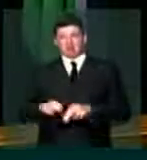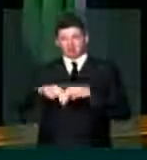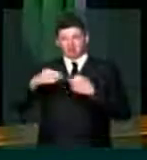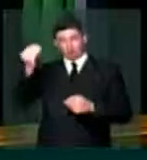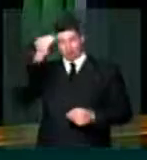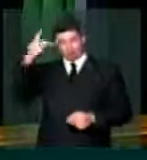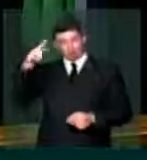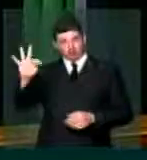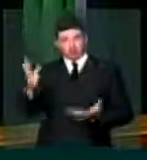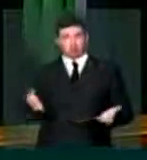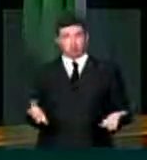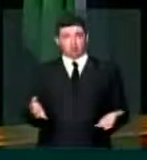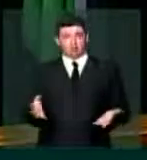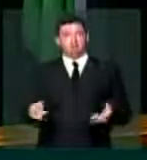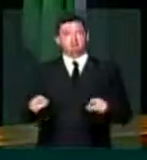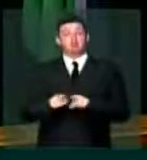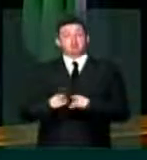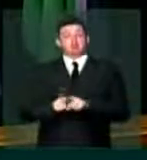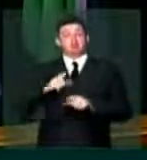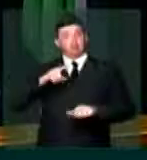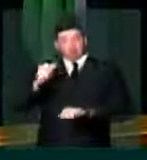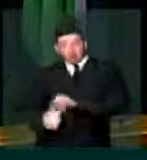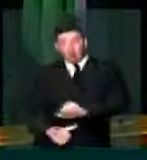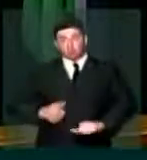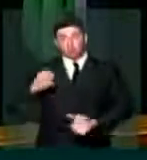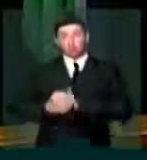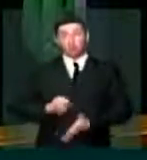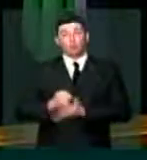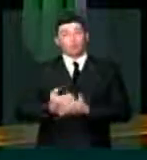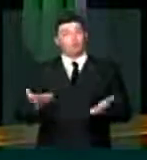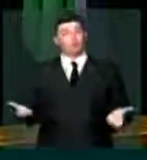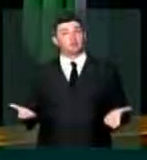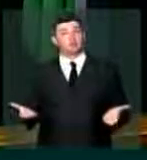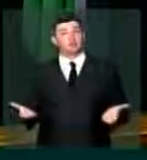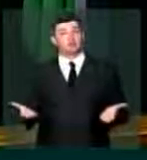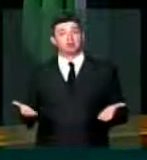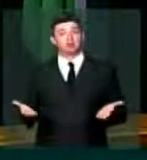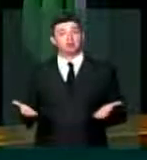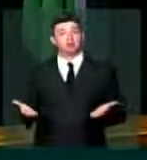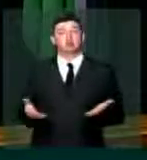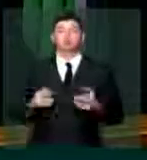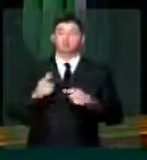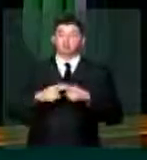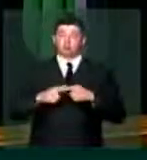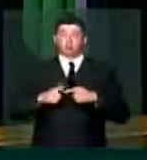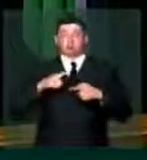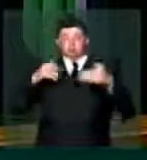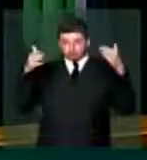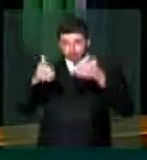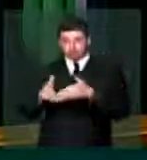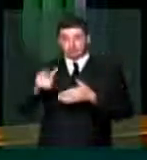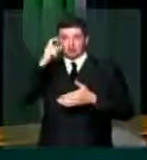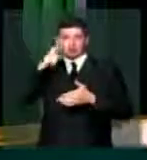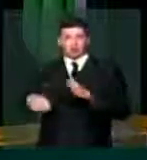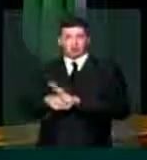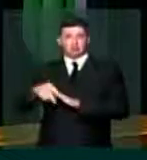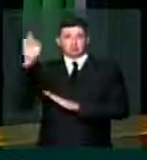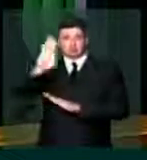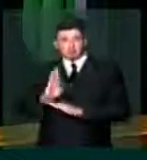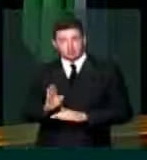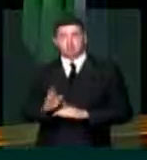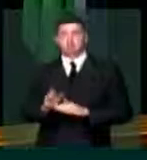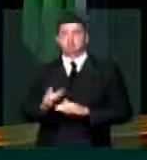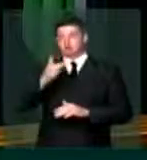precisa, neste momento, ter a bandeira da mudança, que está efetivamente voltada para os interesses do